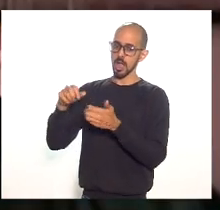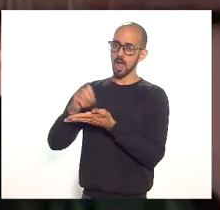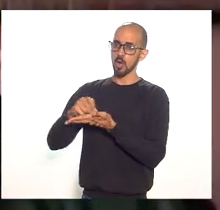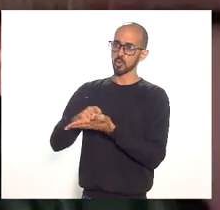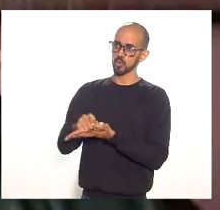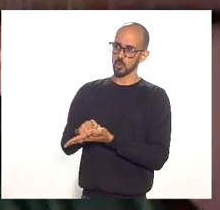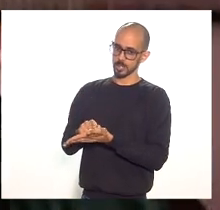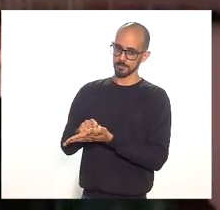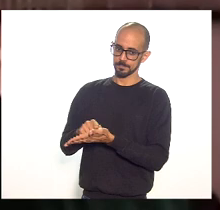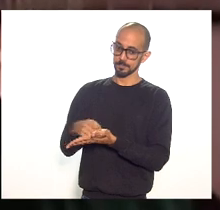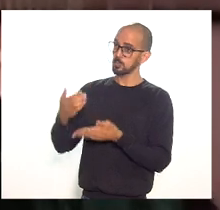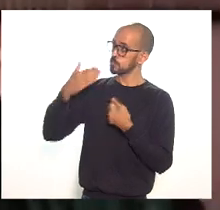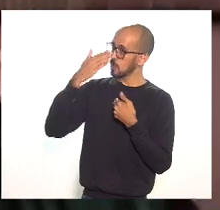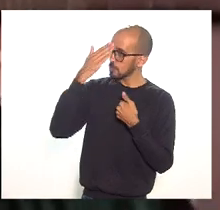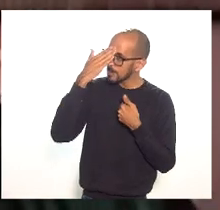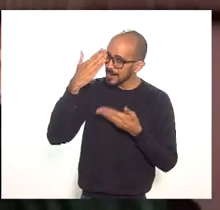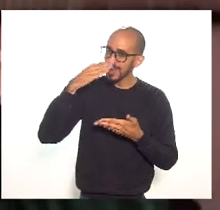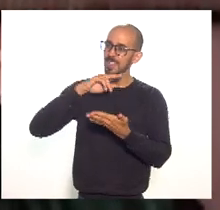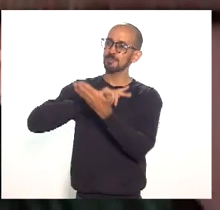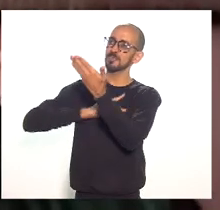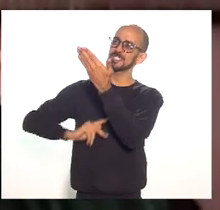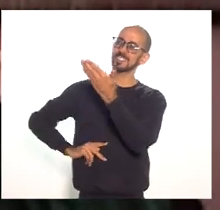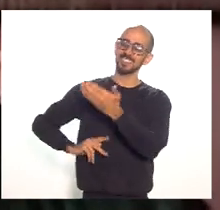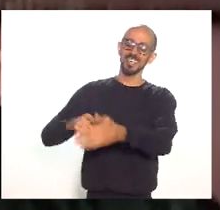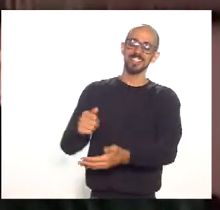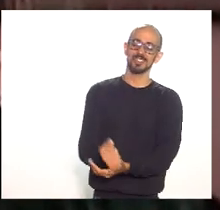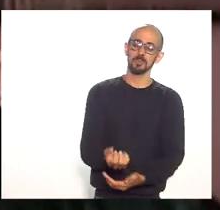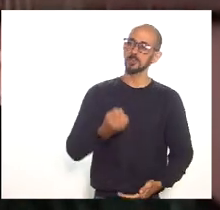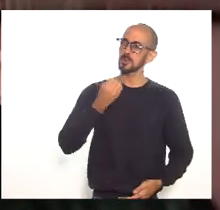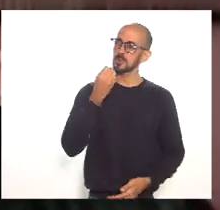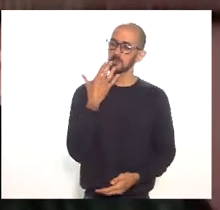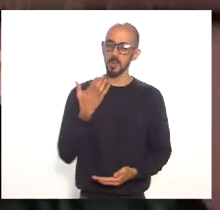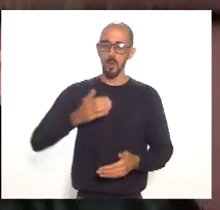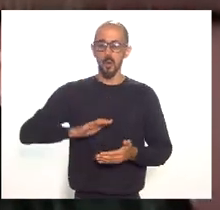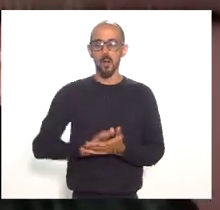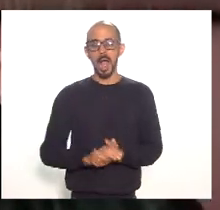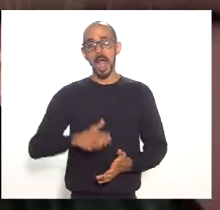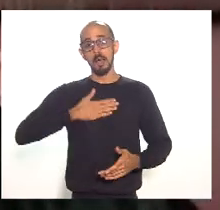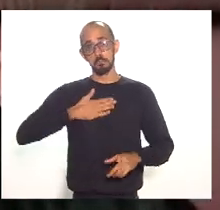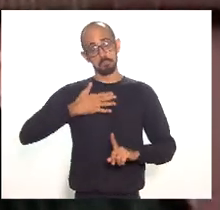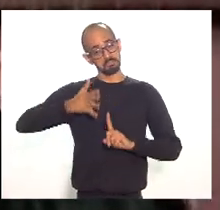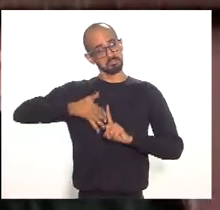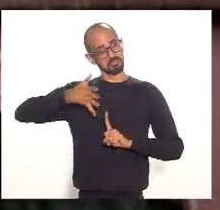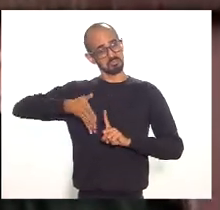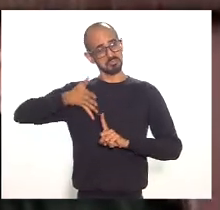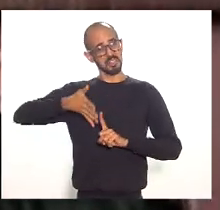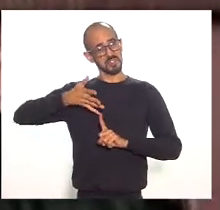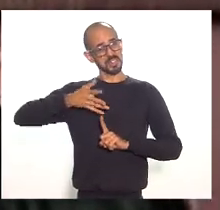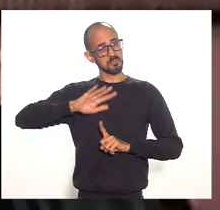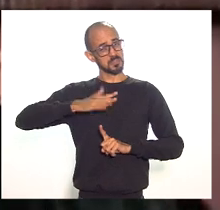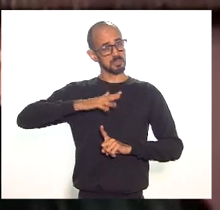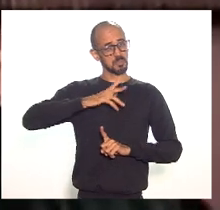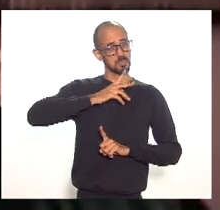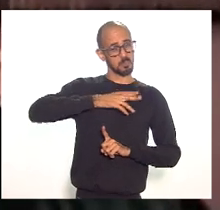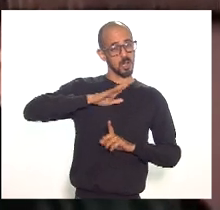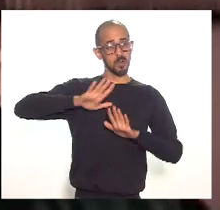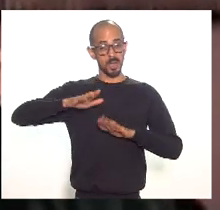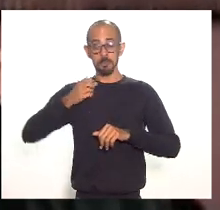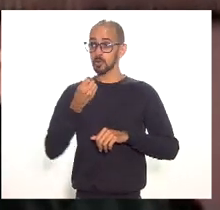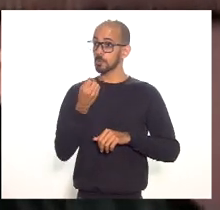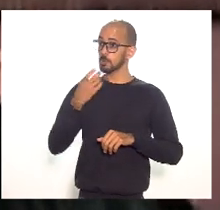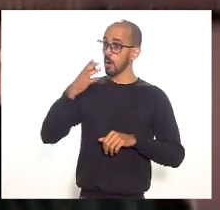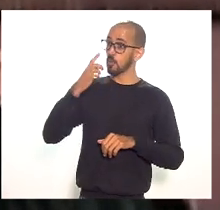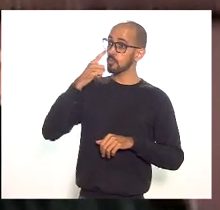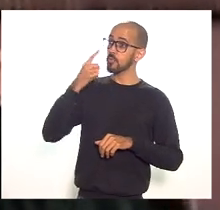Obrigada, presidente. Muito bom vê-lo aí, né? Redundante a minha fala, mas é sempre bom a sua calma, a sua tranquilidade, é muito